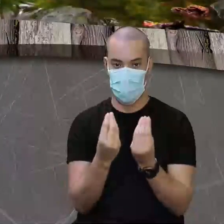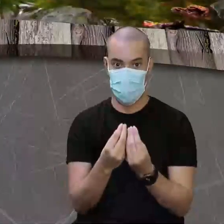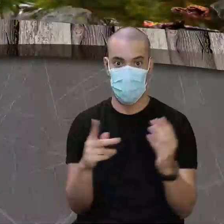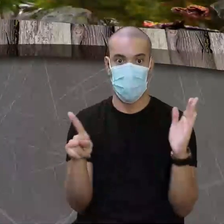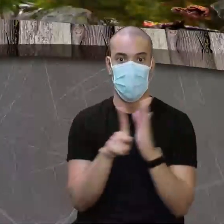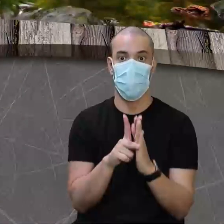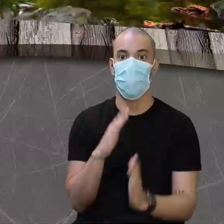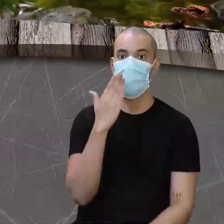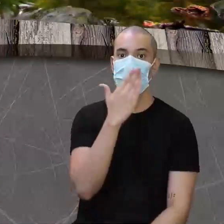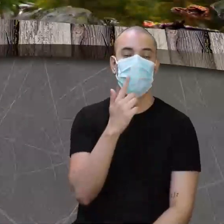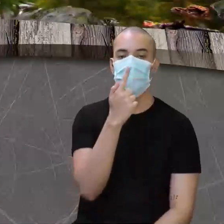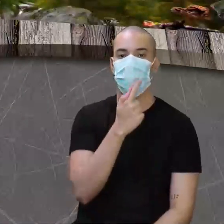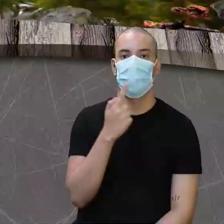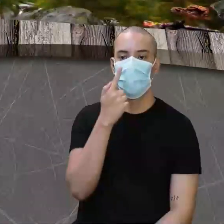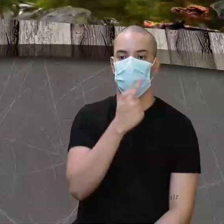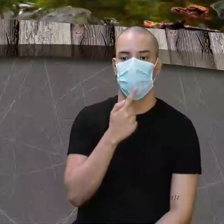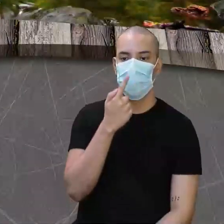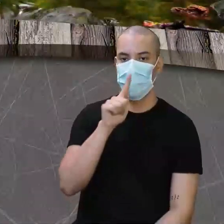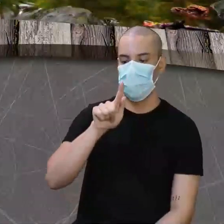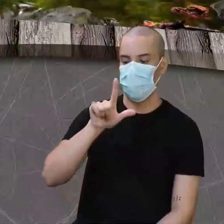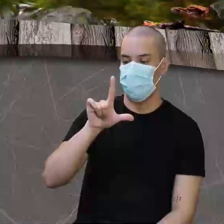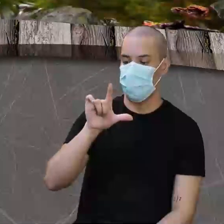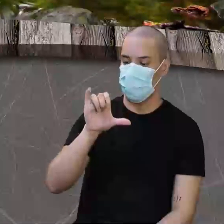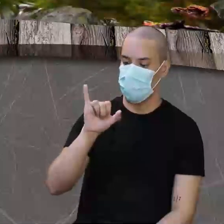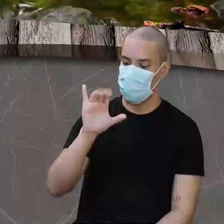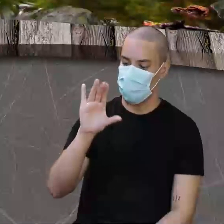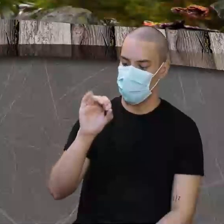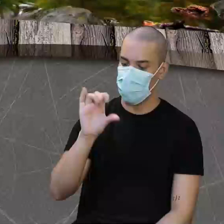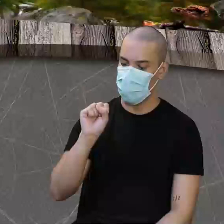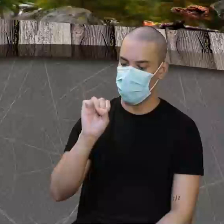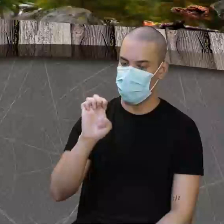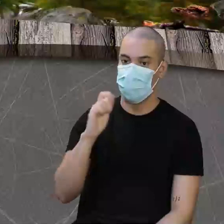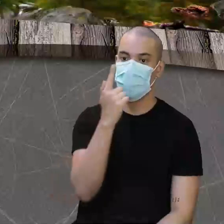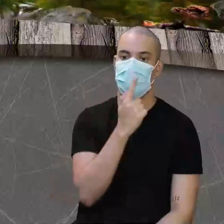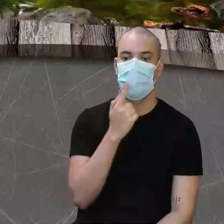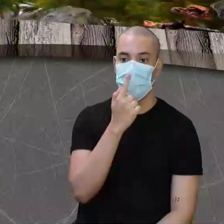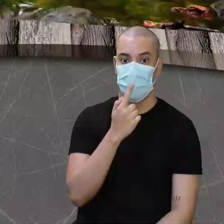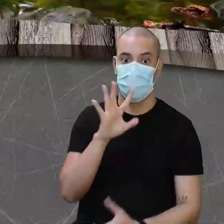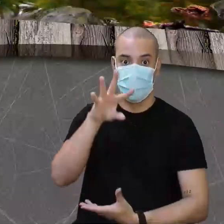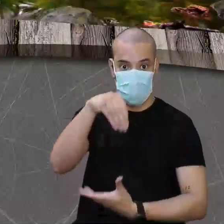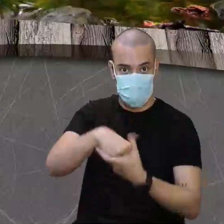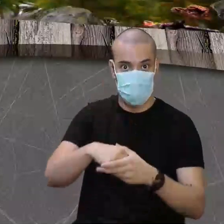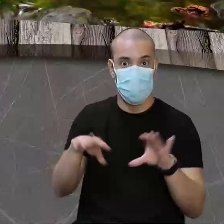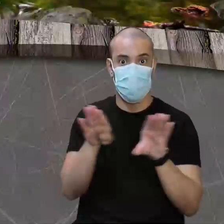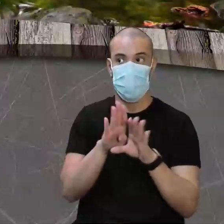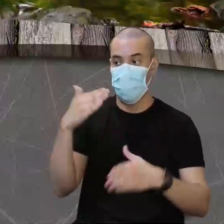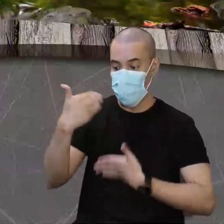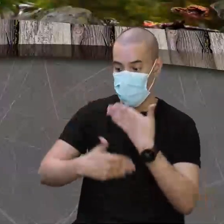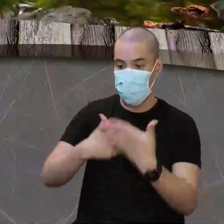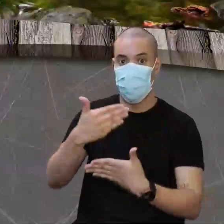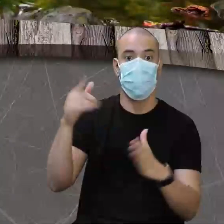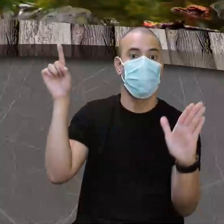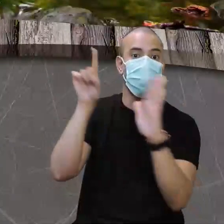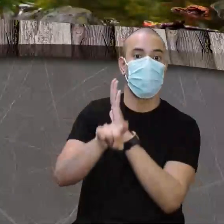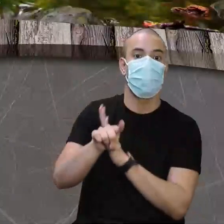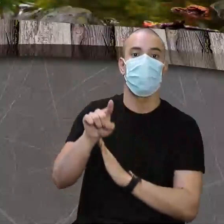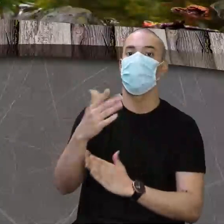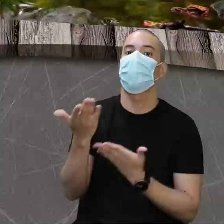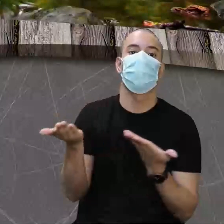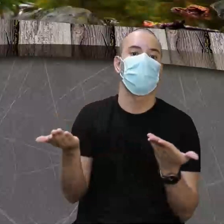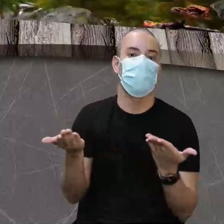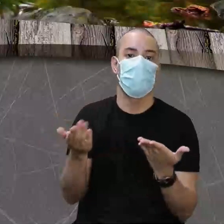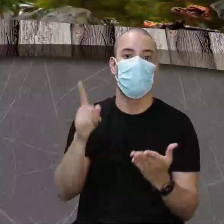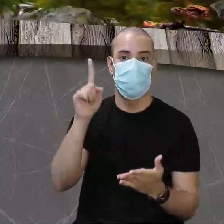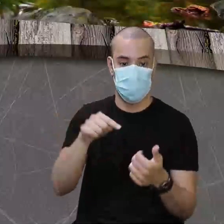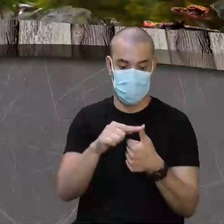Perfeito? Então, os produtores vão iniciar através dessa energia. E o processo que está pedindo a questão, qual é o processo?